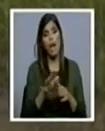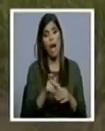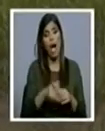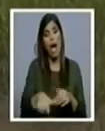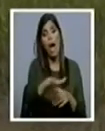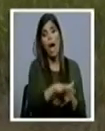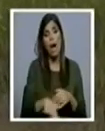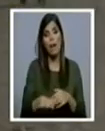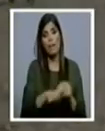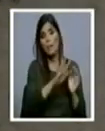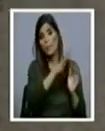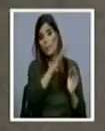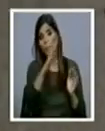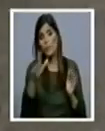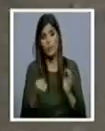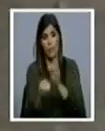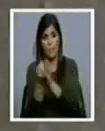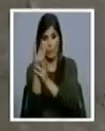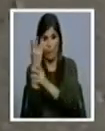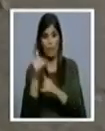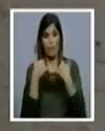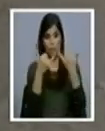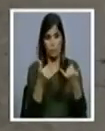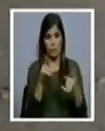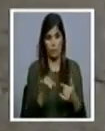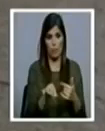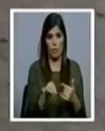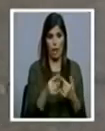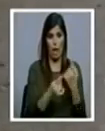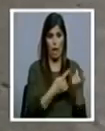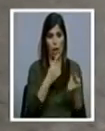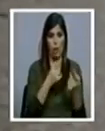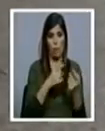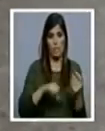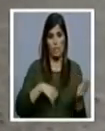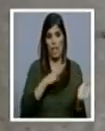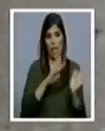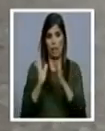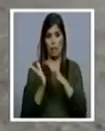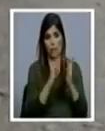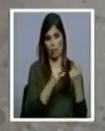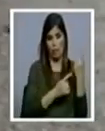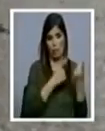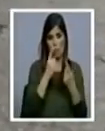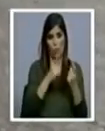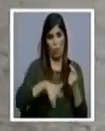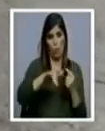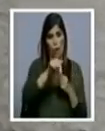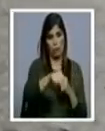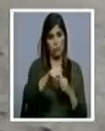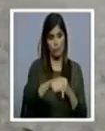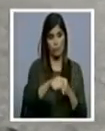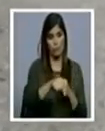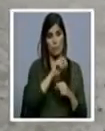área de cobertura da planta e depois também aqui temos algumas algas aqui nesta